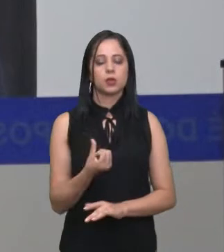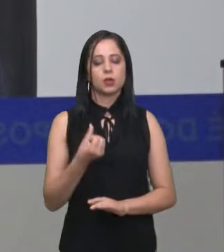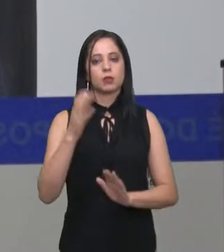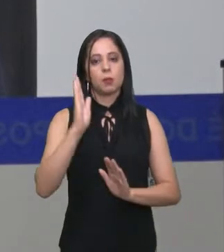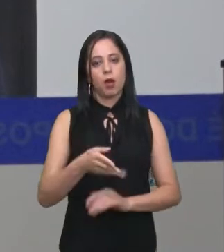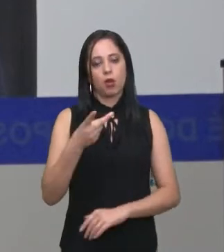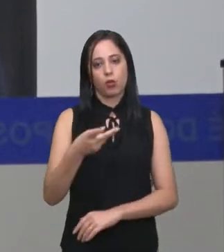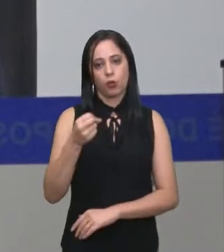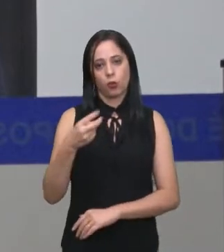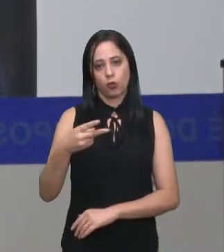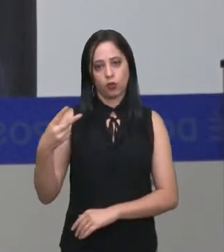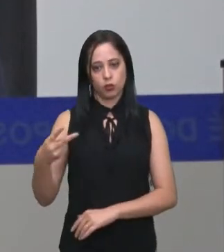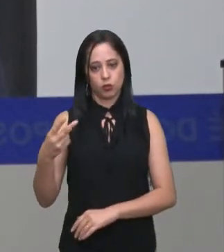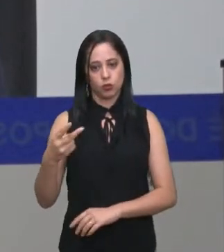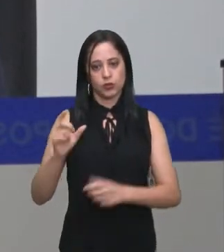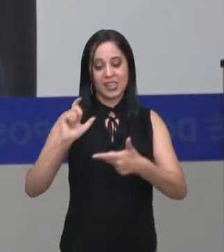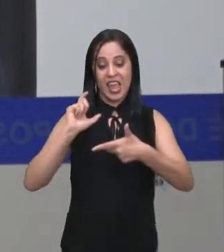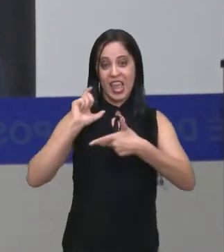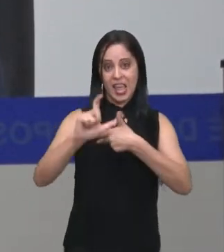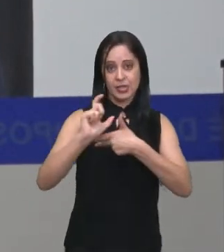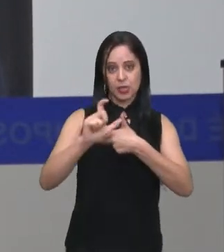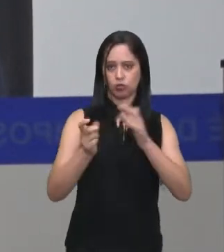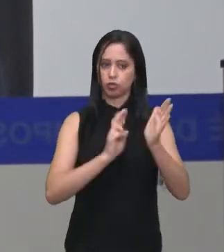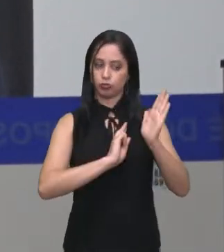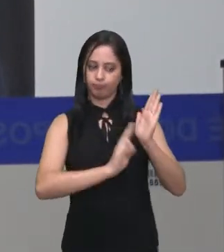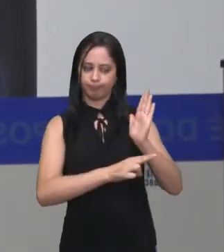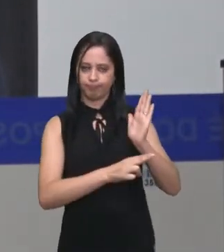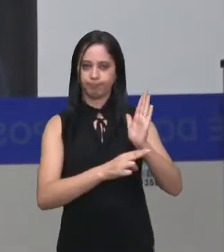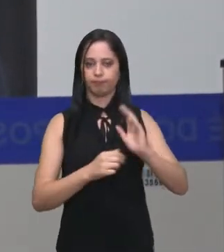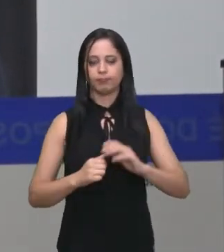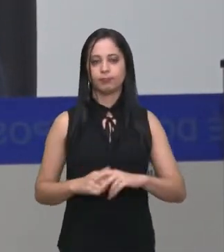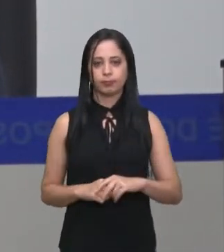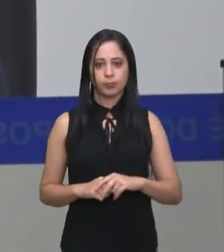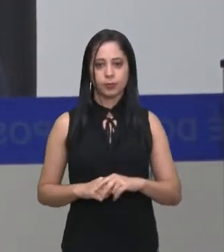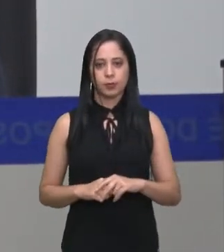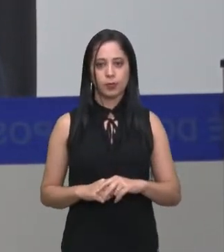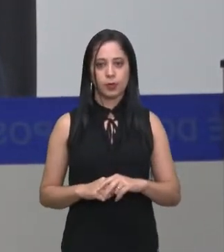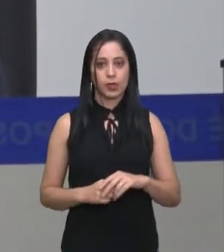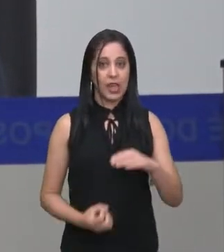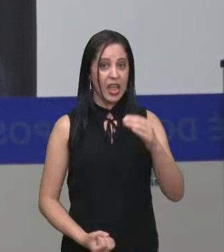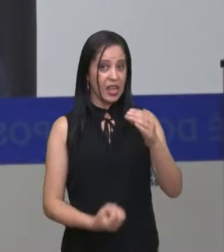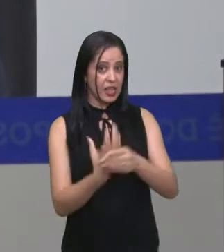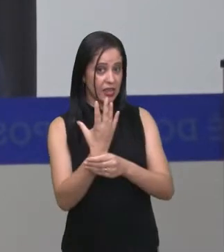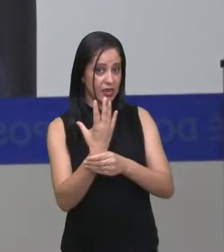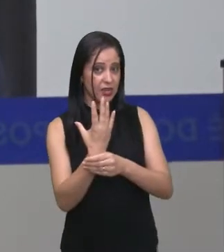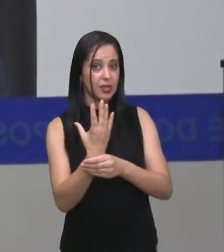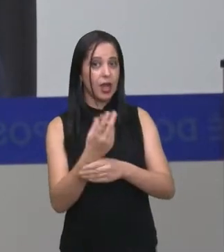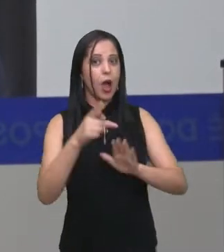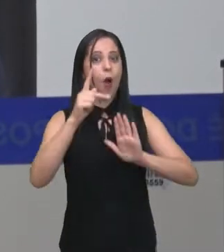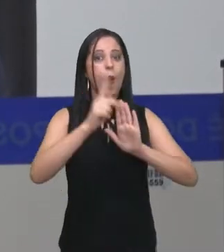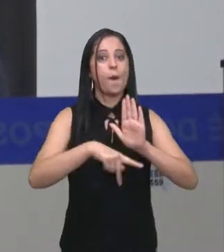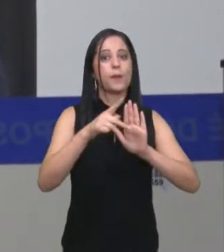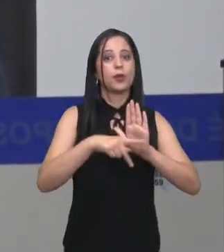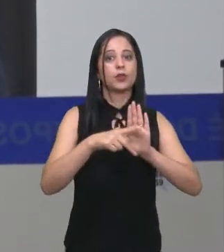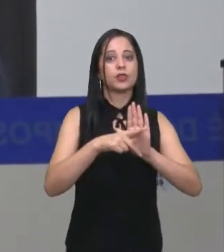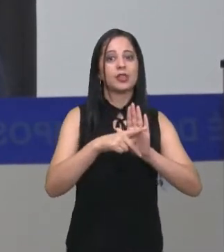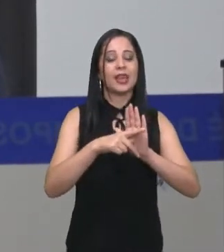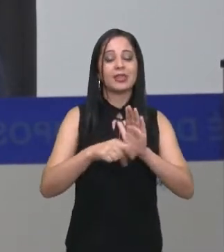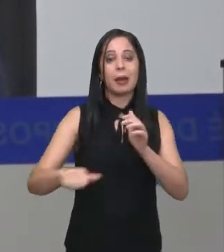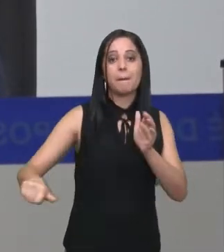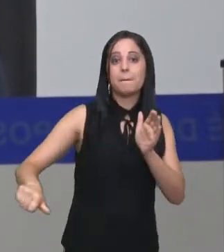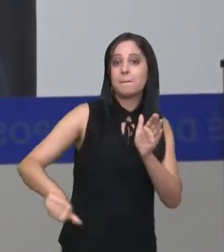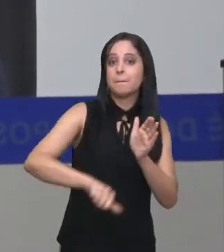106/2022, de autoria do Poder Executivo. Institui e cria o programa Primeira Chance